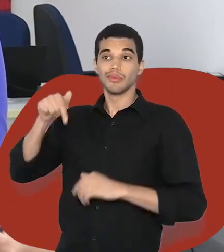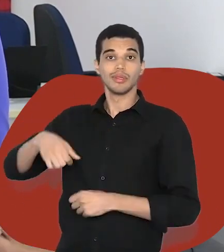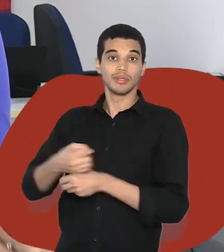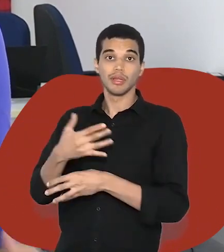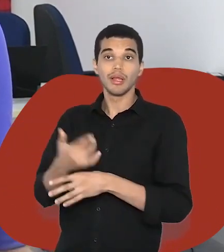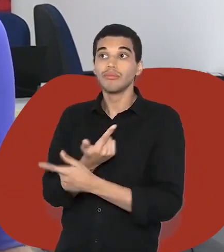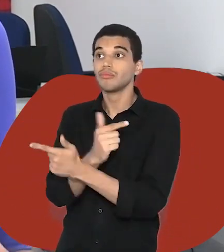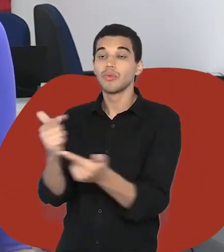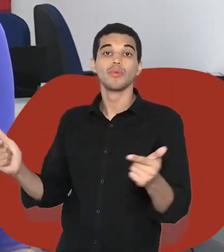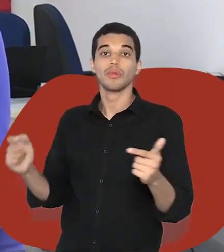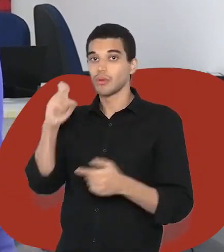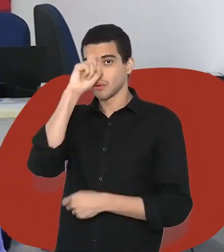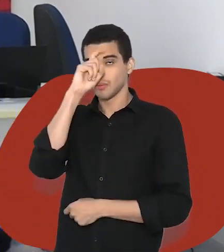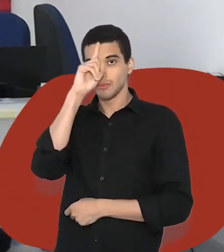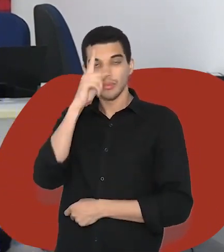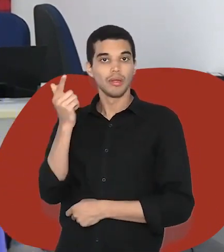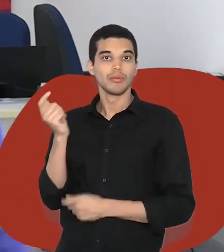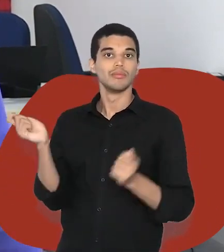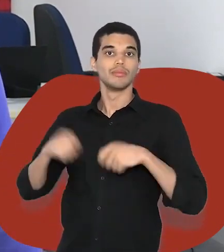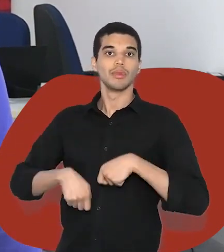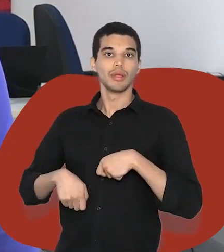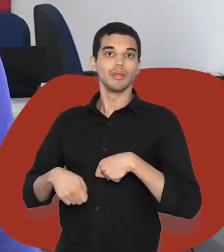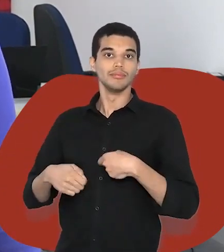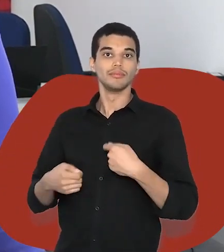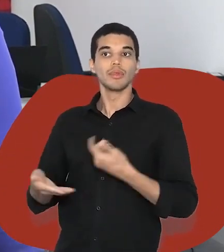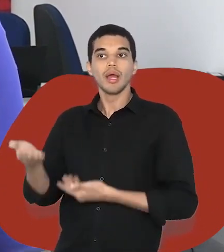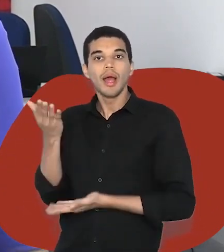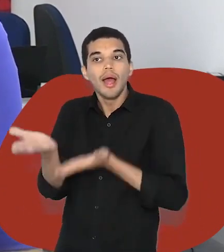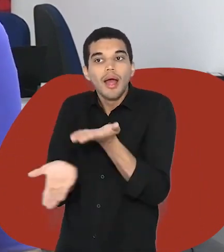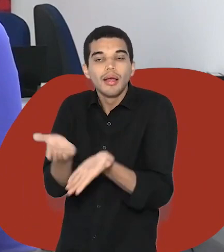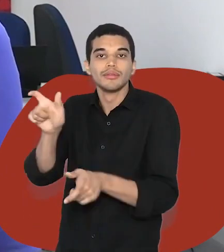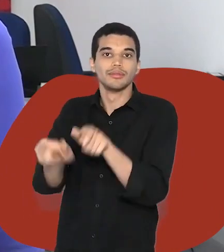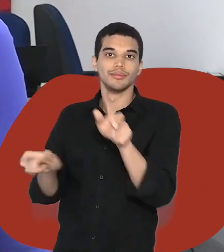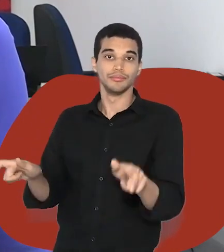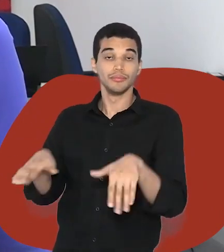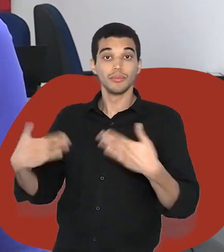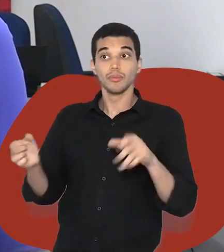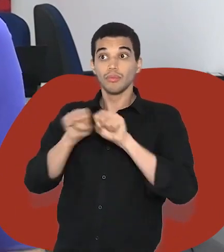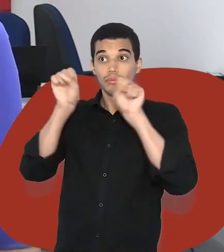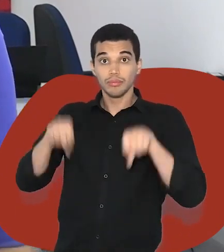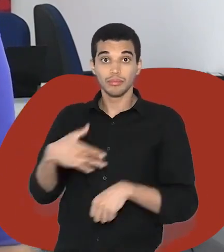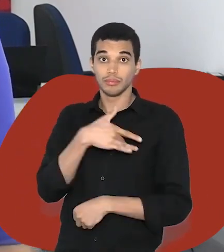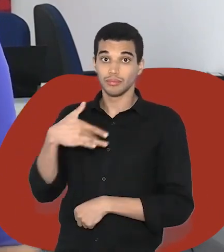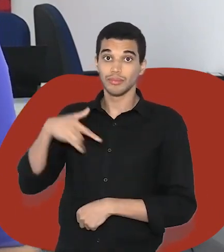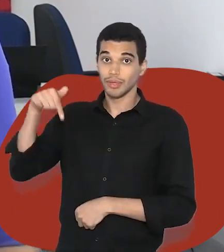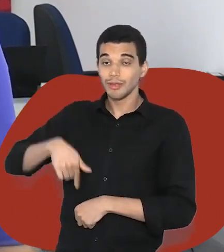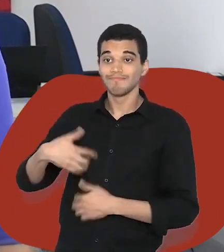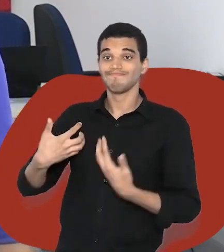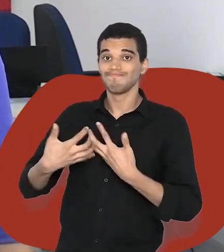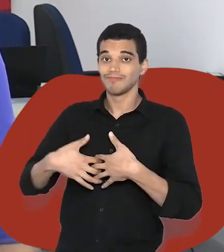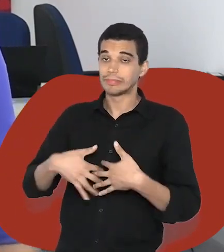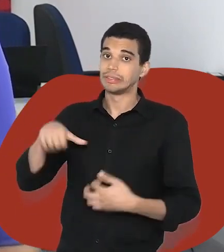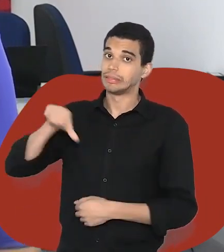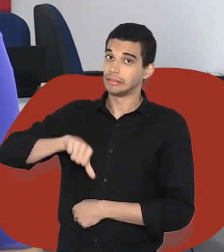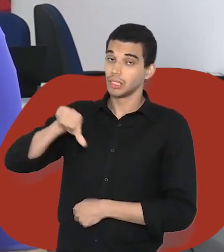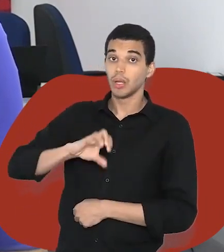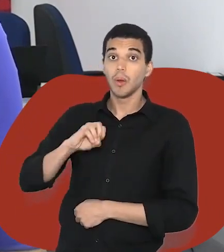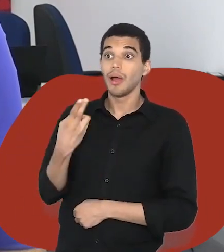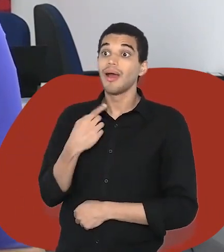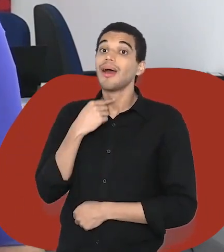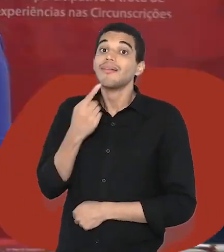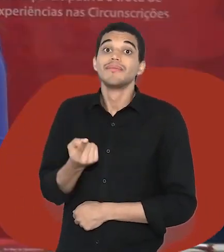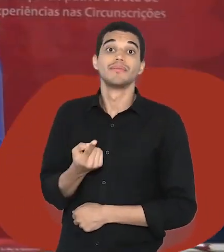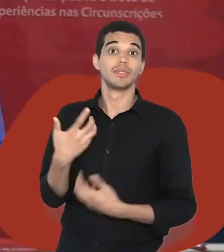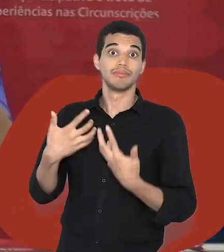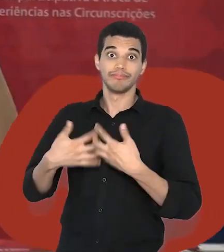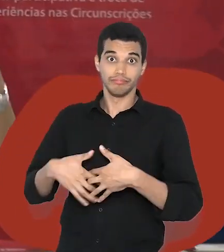existem os leitos em hospitais integrais. Então, essa carência da rede, que está funcionando mal, ou às vezes sequer